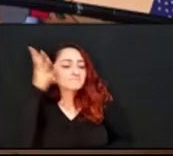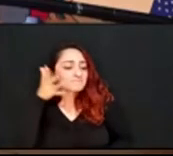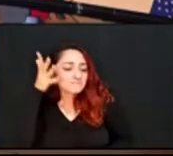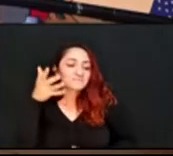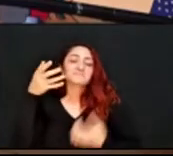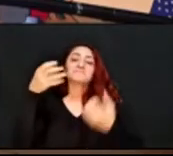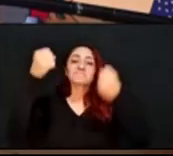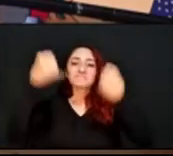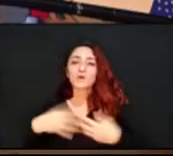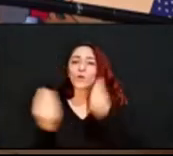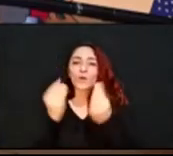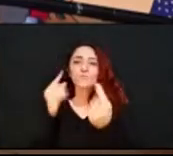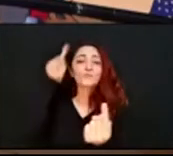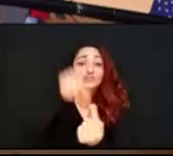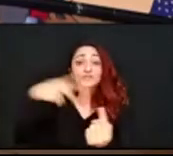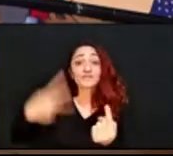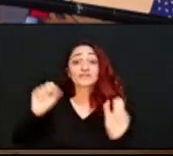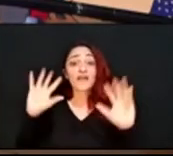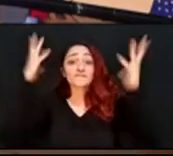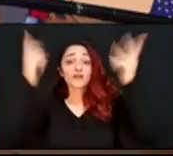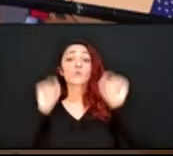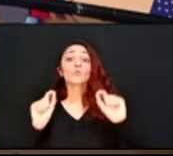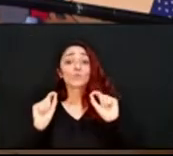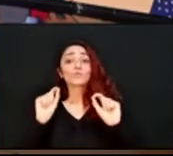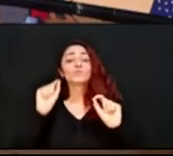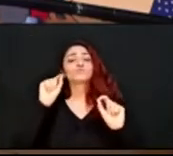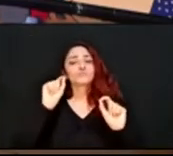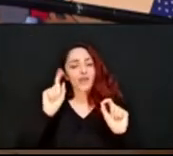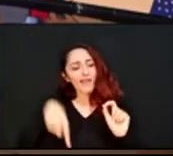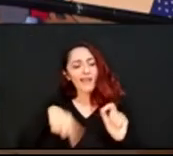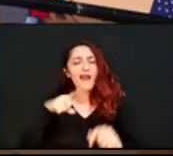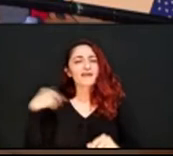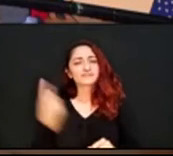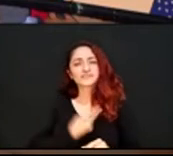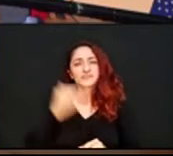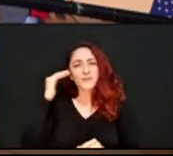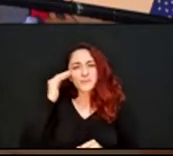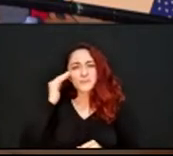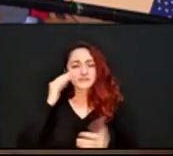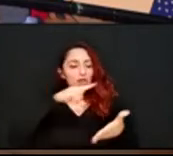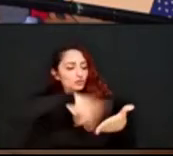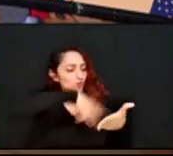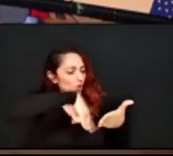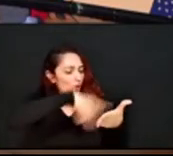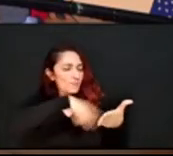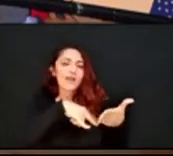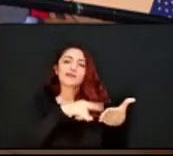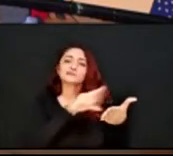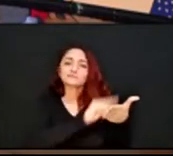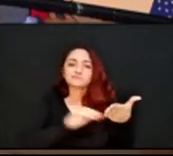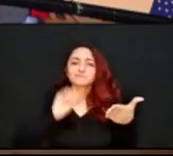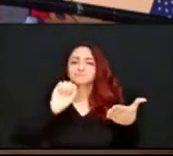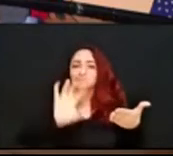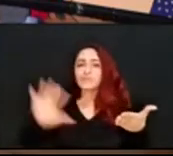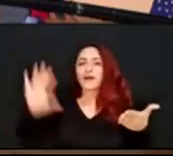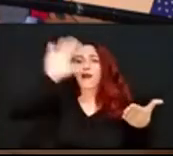inclusive desse evento é de tirar do relato que a gente faz um documento mas mostrando os exemplos de como grupo